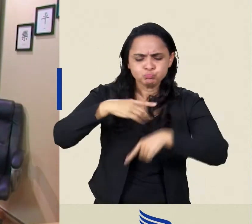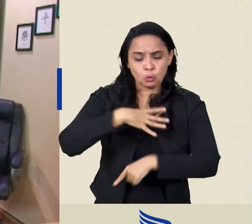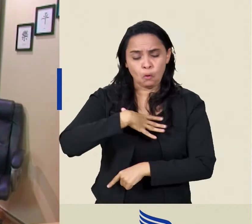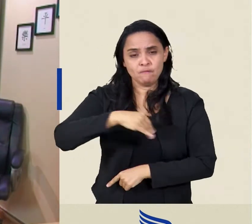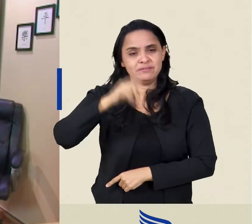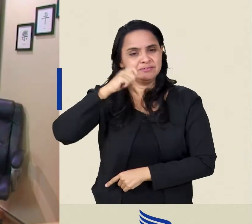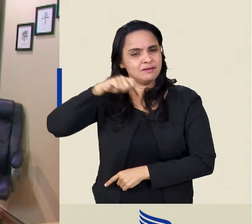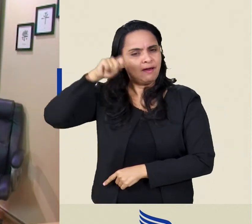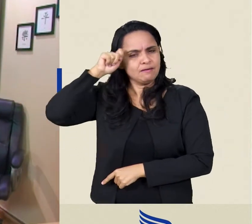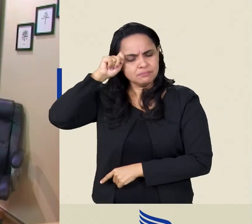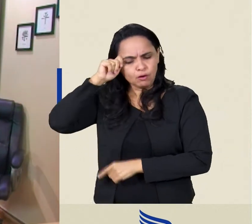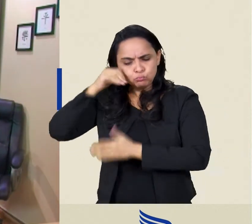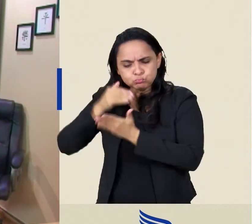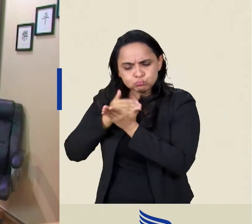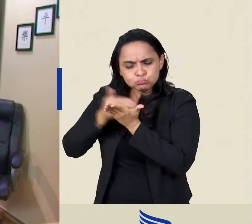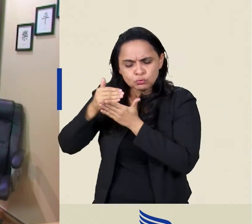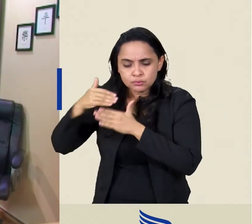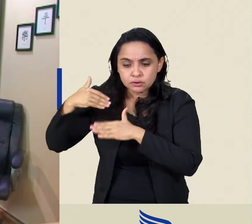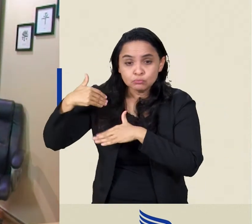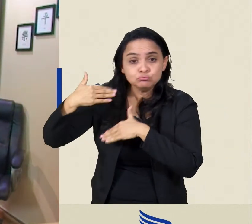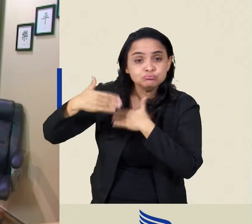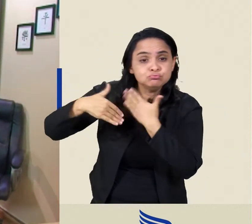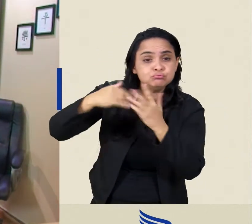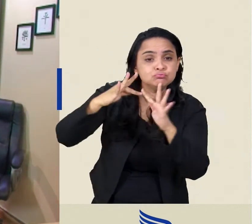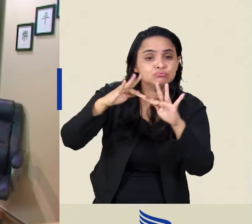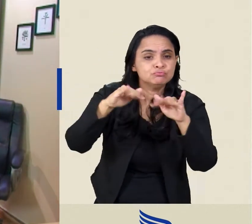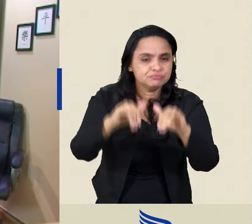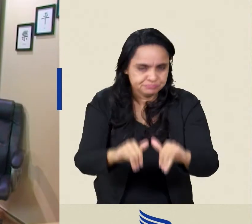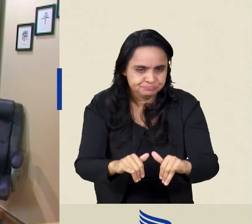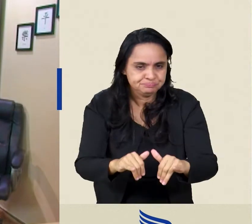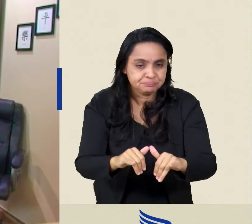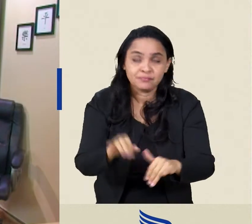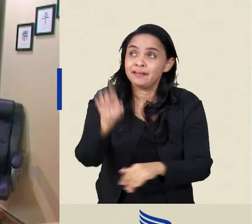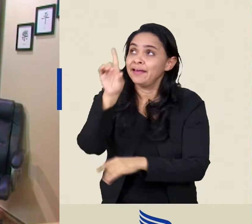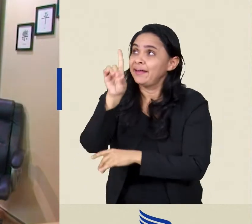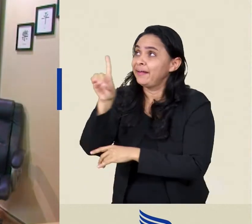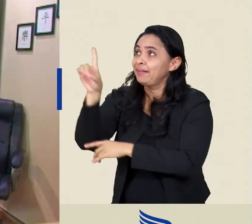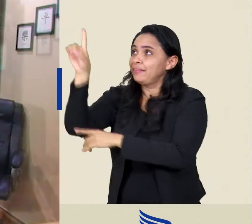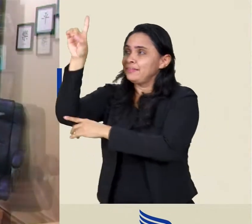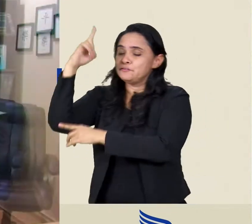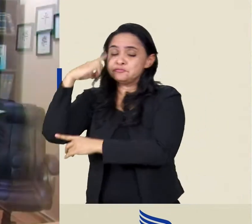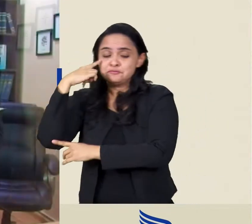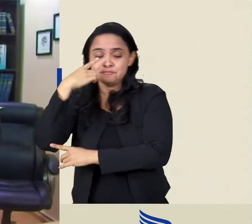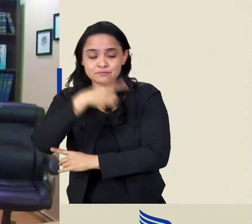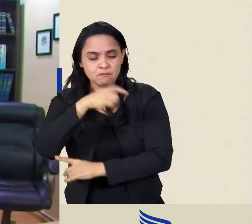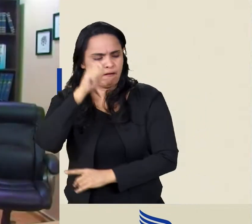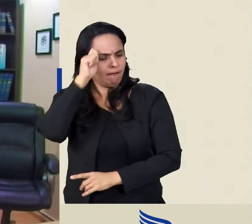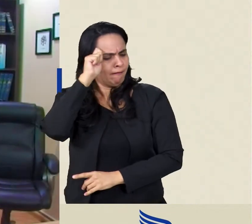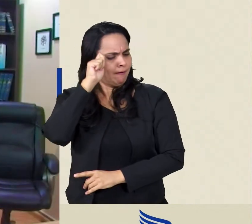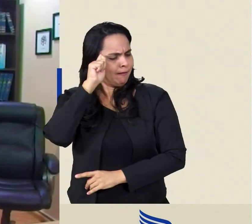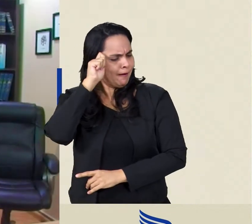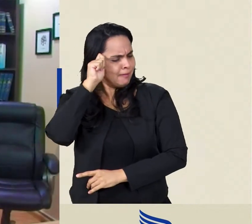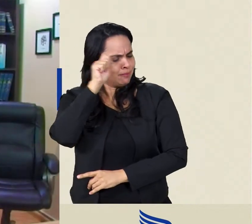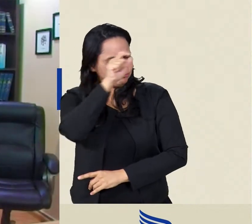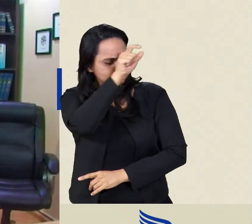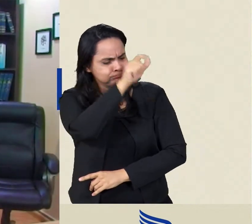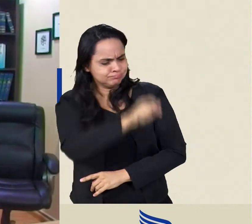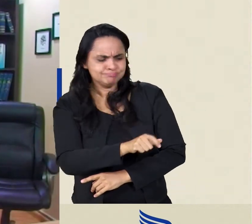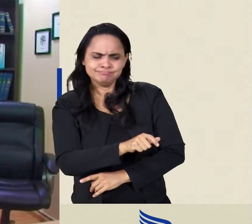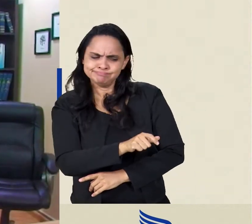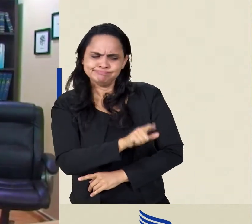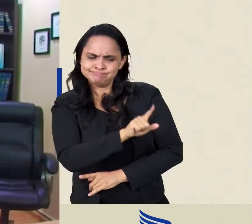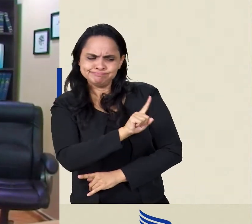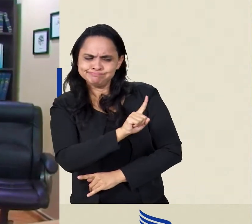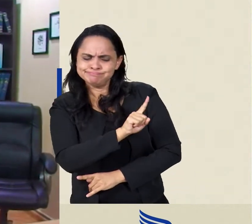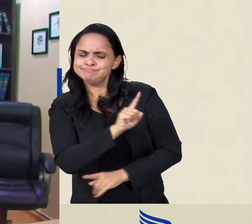O próprio Deus deu a Adão uma esposa como companheira. De acordo com o plano de